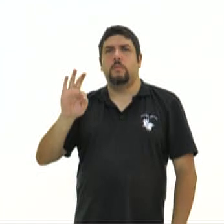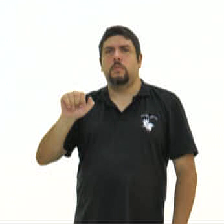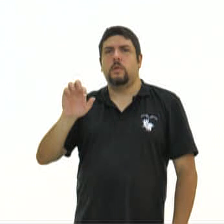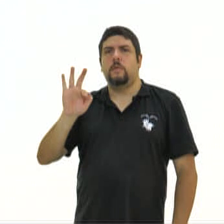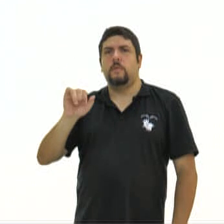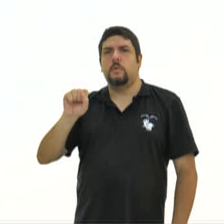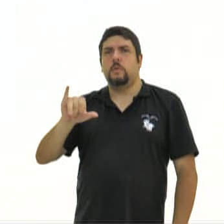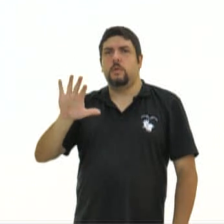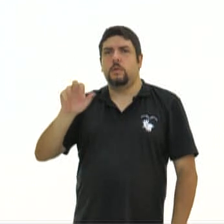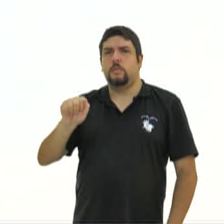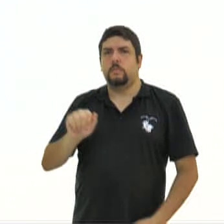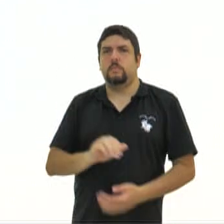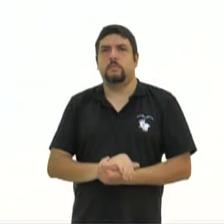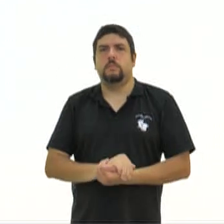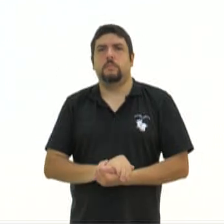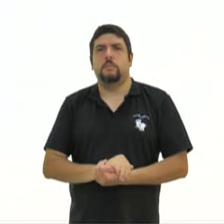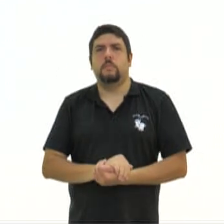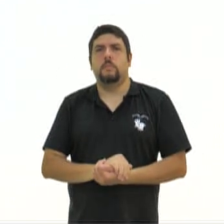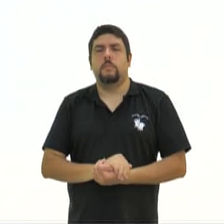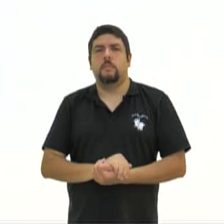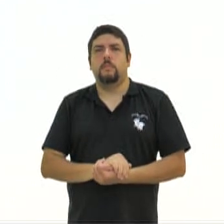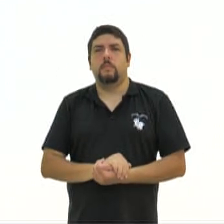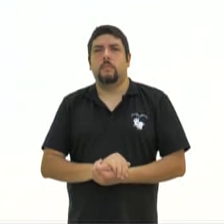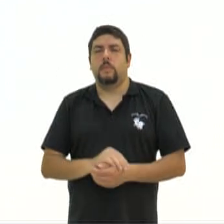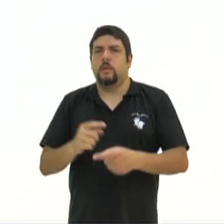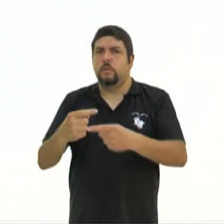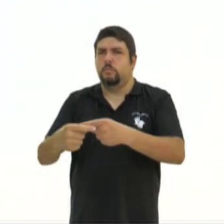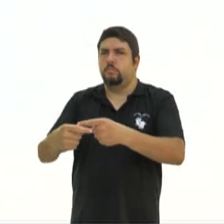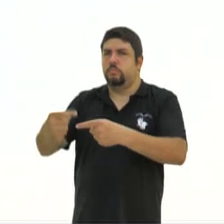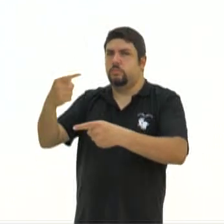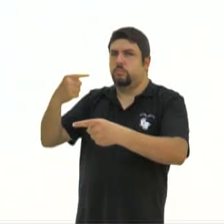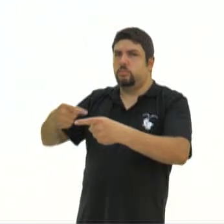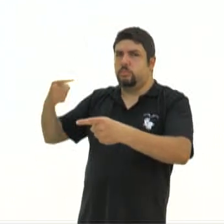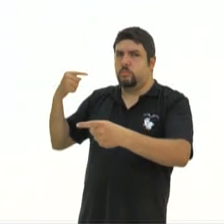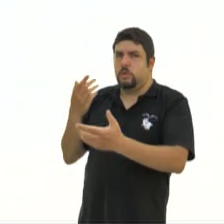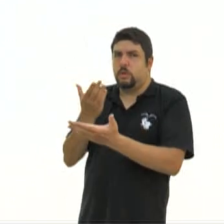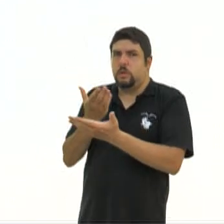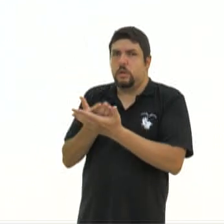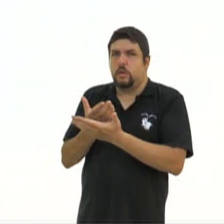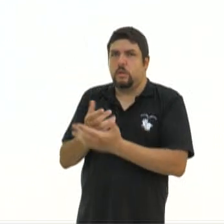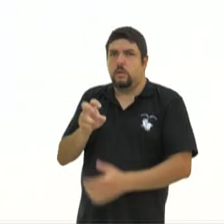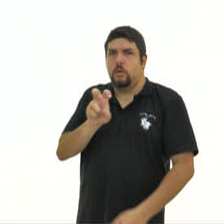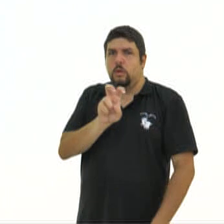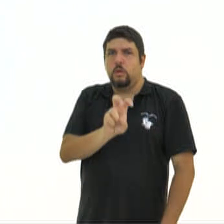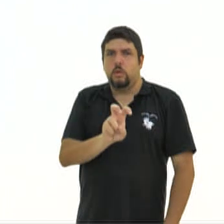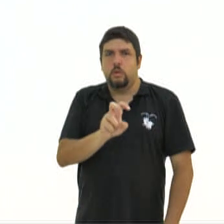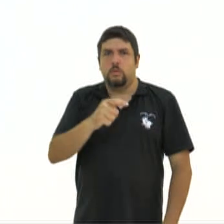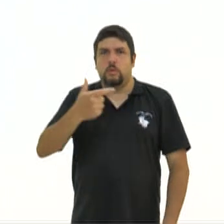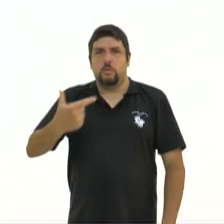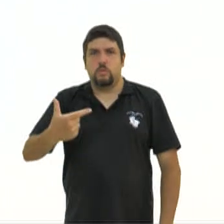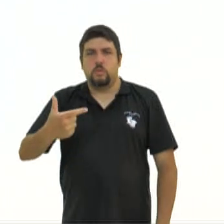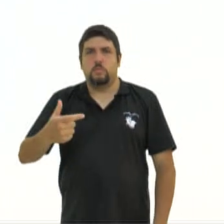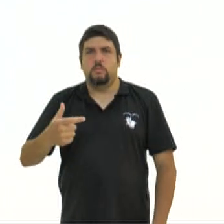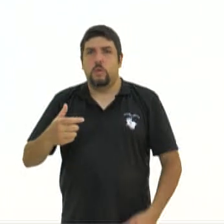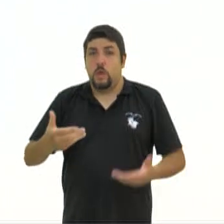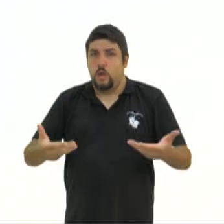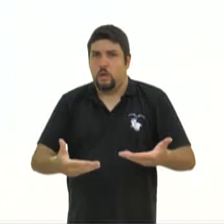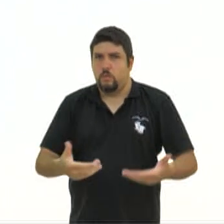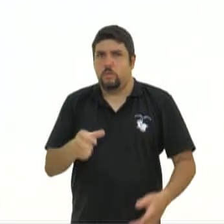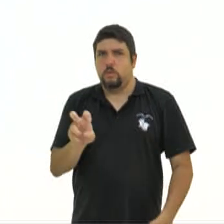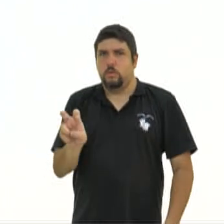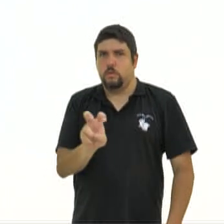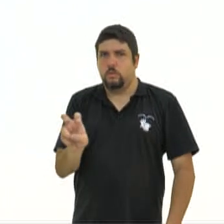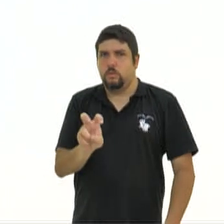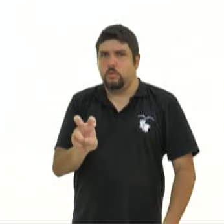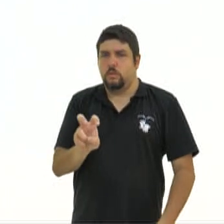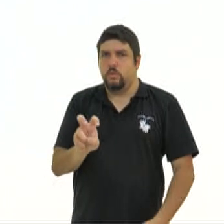Nas aulas passadas, então desde a aula 52 lá a gente está estudando, essa aula 55, desde a aula 52 a